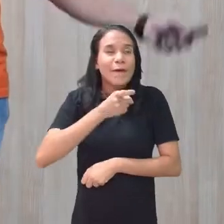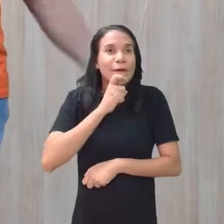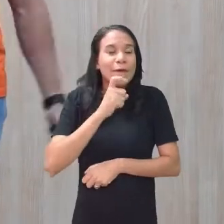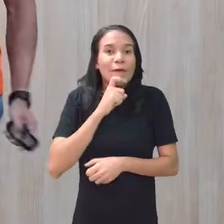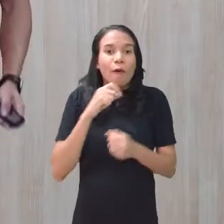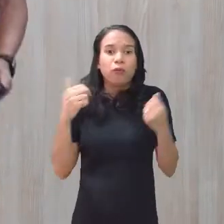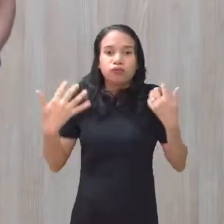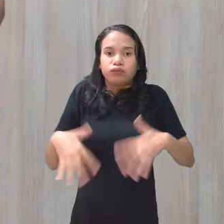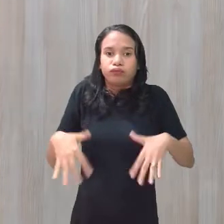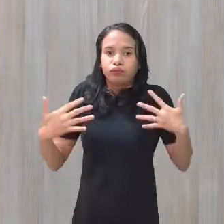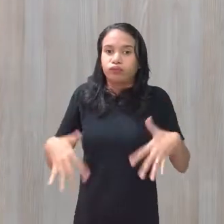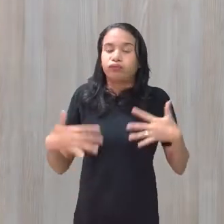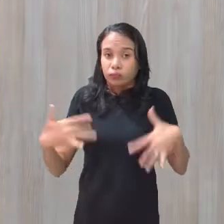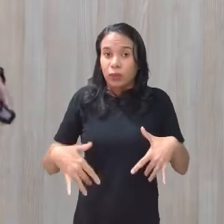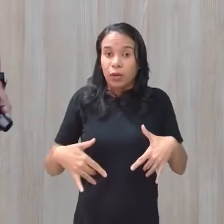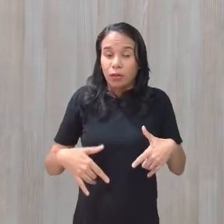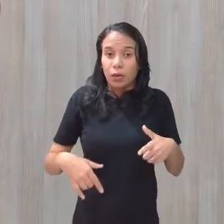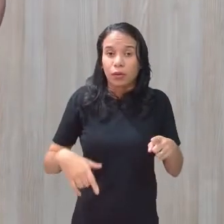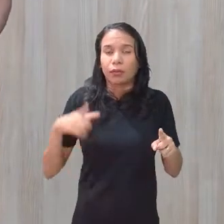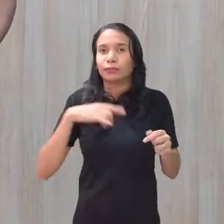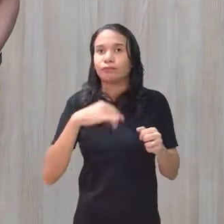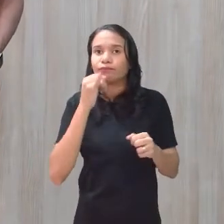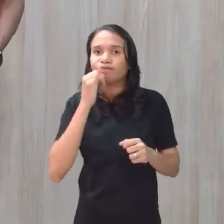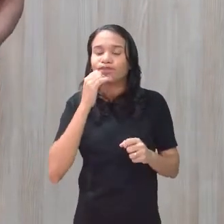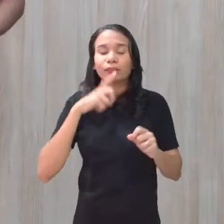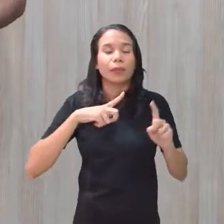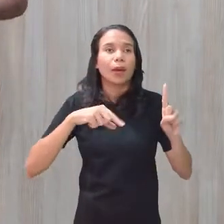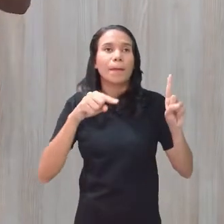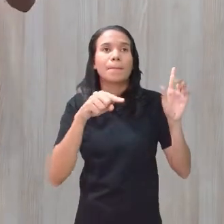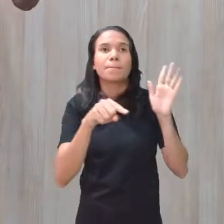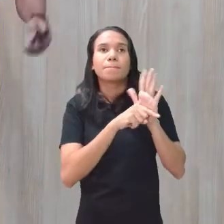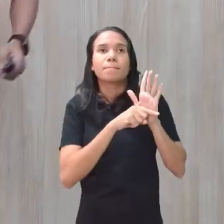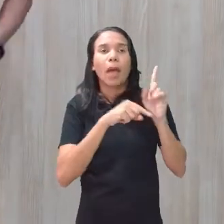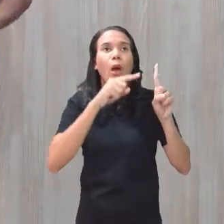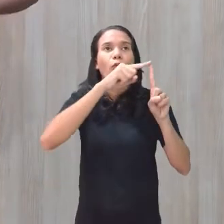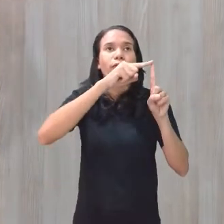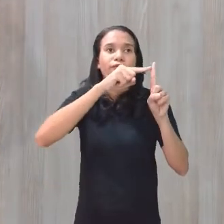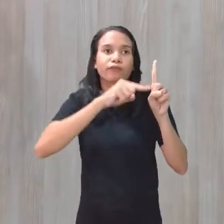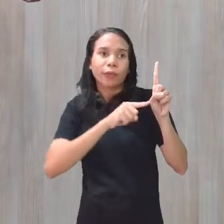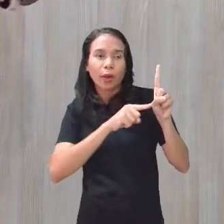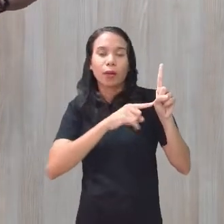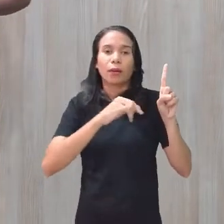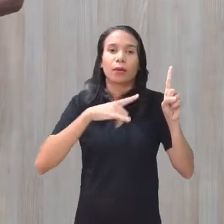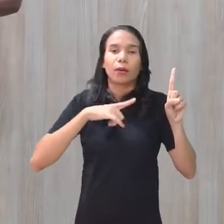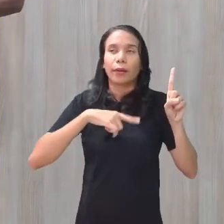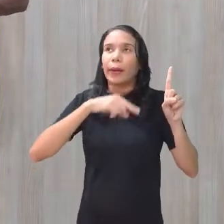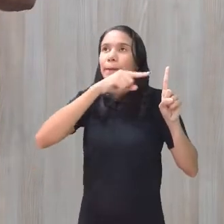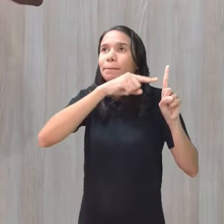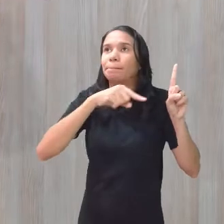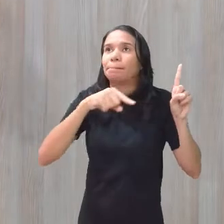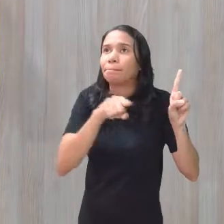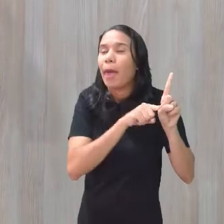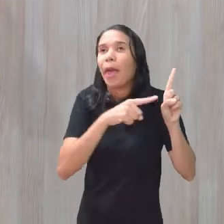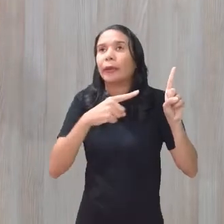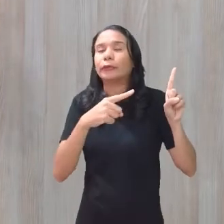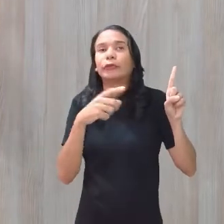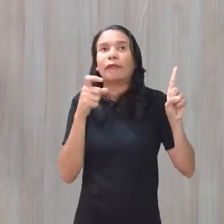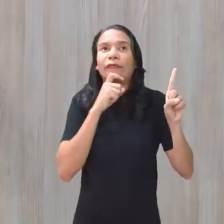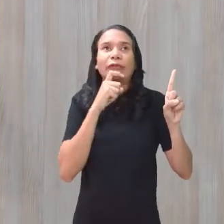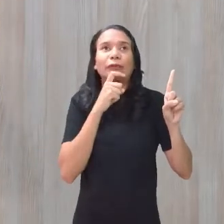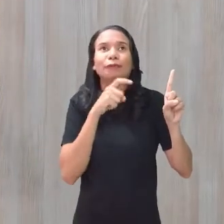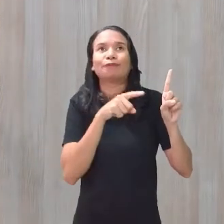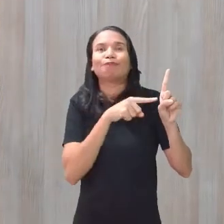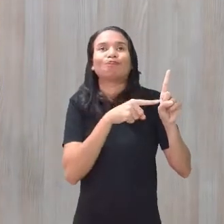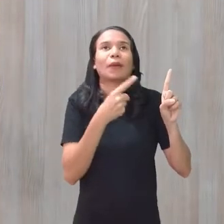é negativa, então a gente vê frequentemente aí no jornal, certo? Que na Rússia chegou a uma temperatura